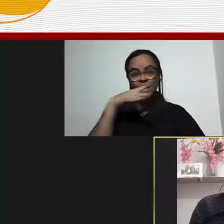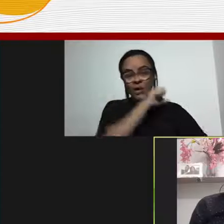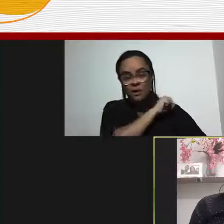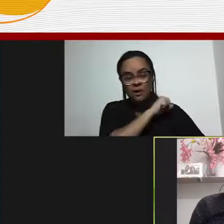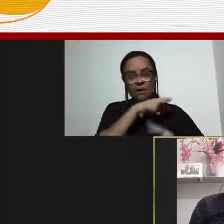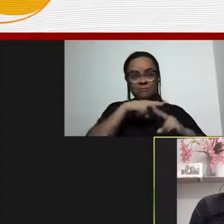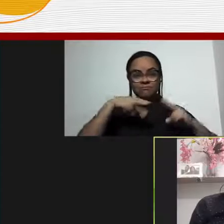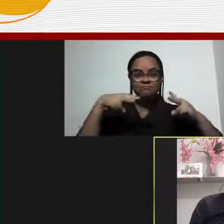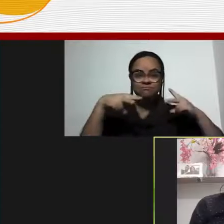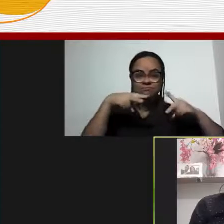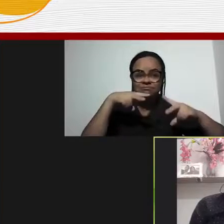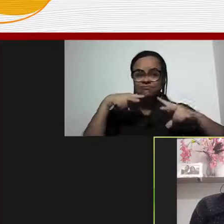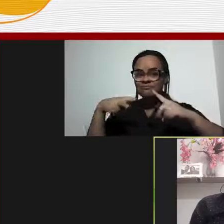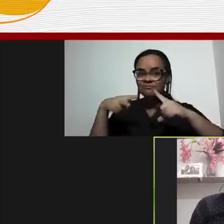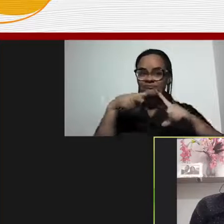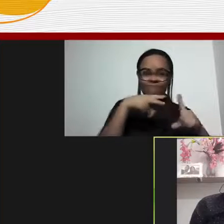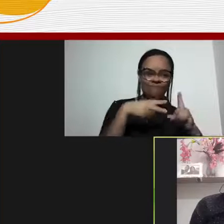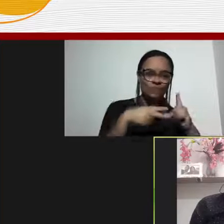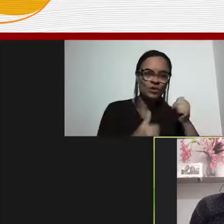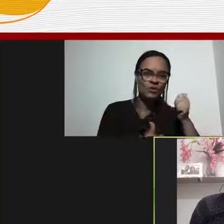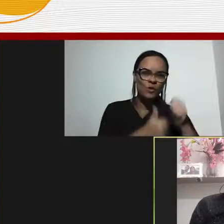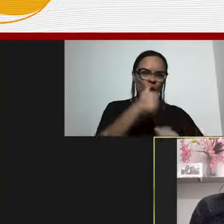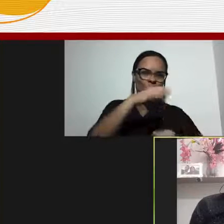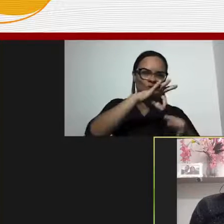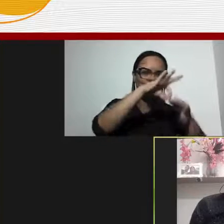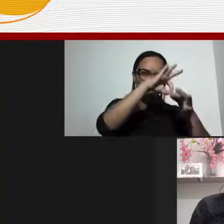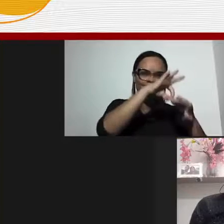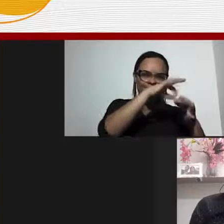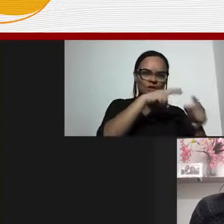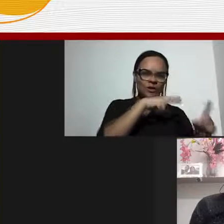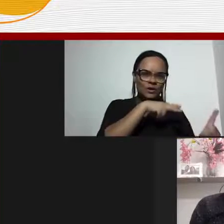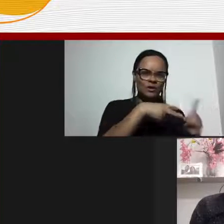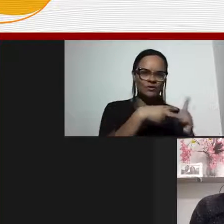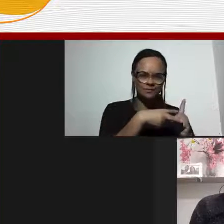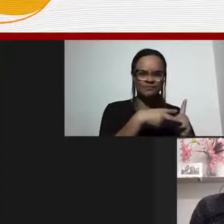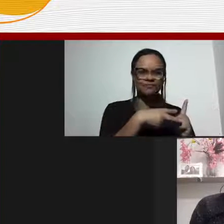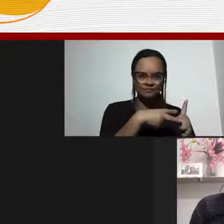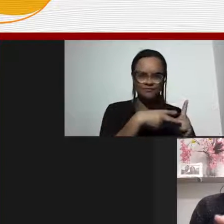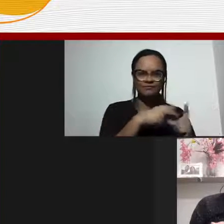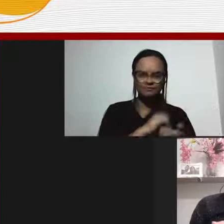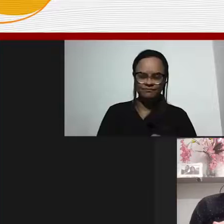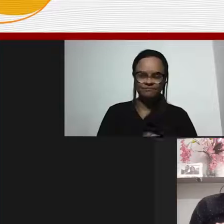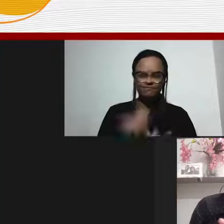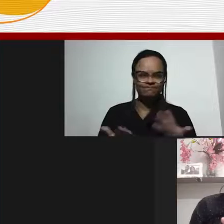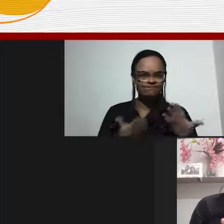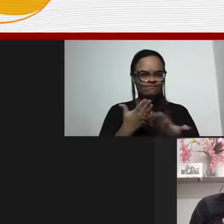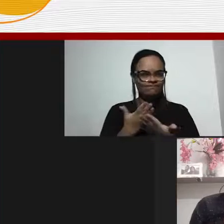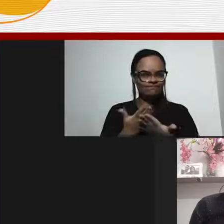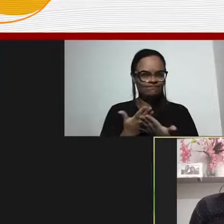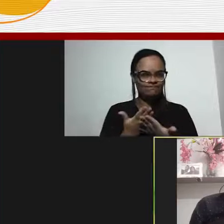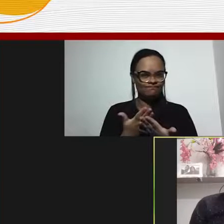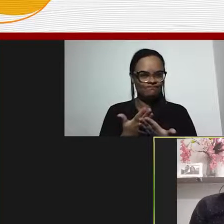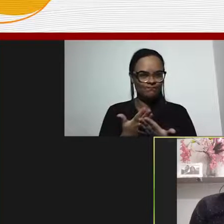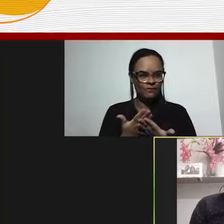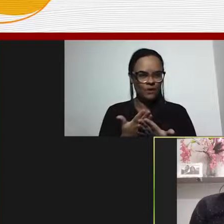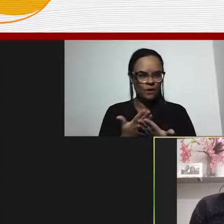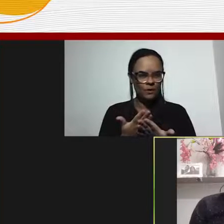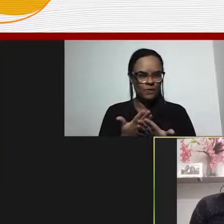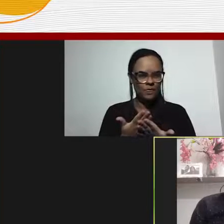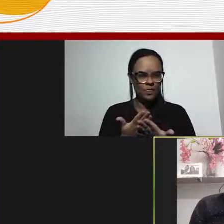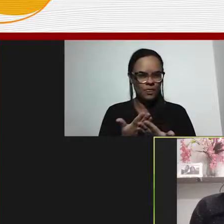olhar para essa modalidade do esporte como essencial, inclusive para